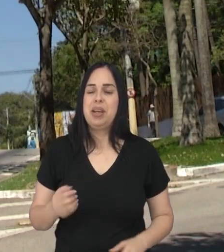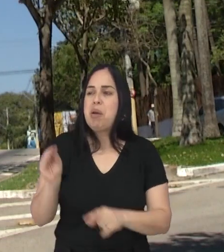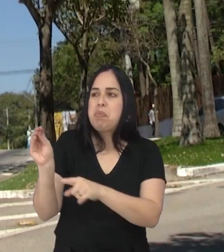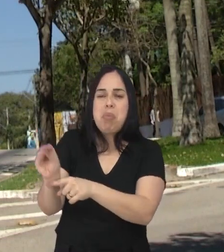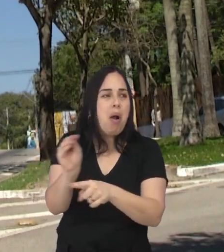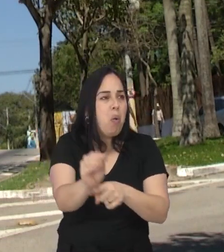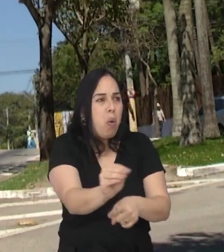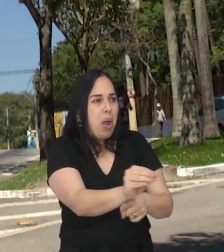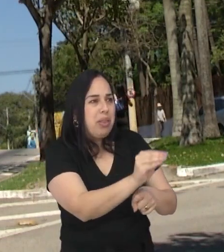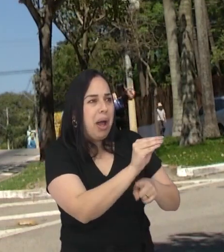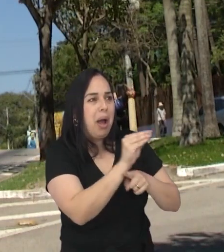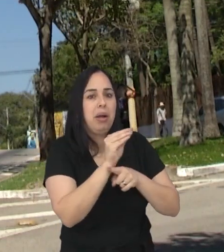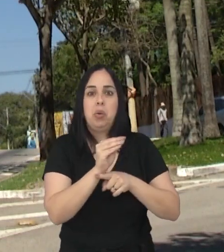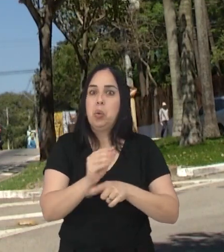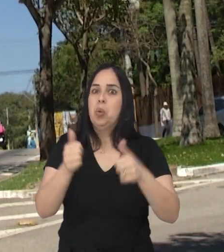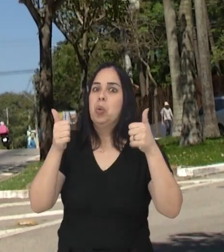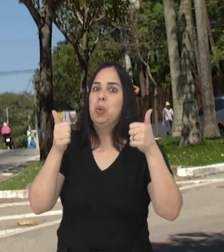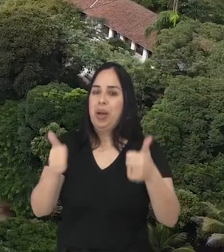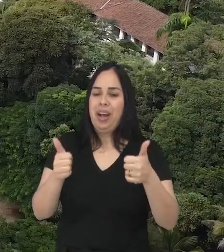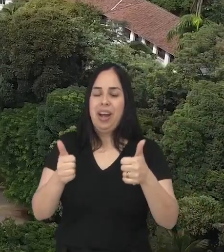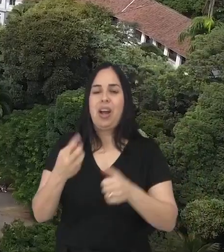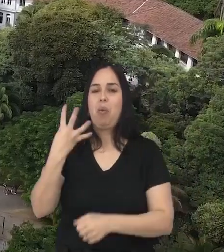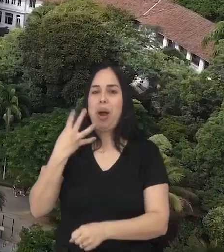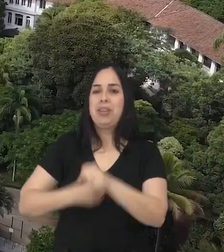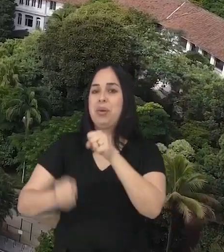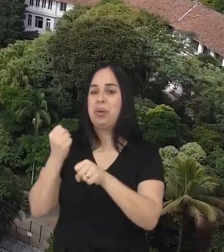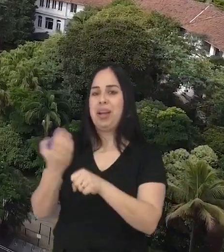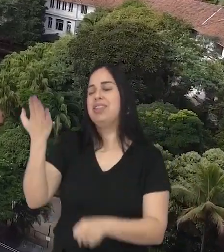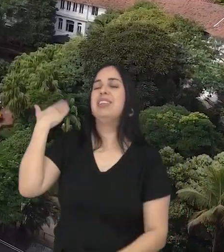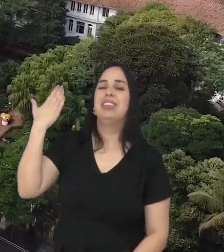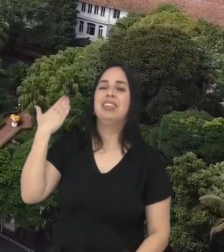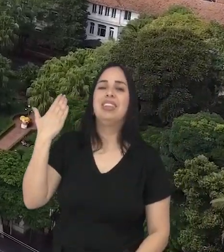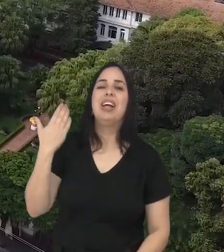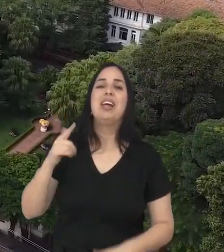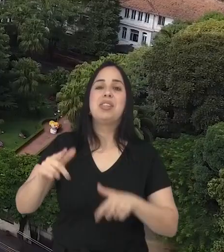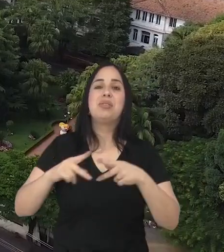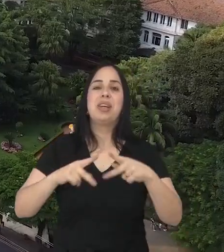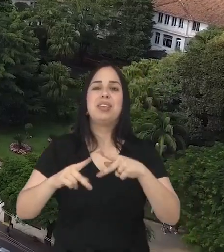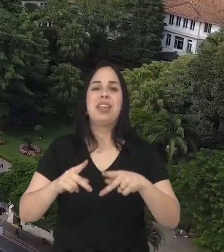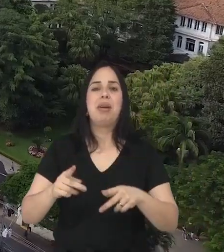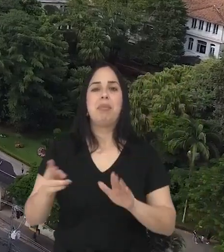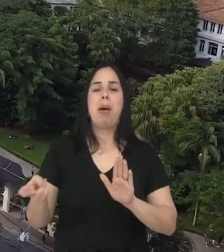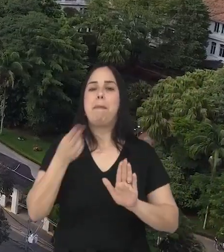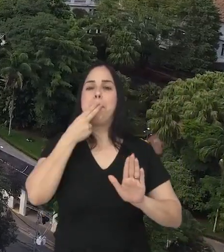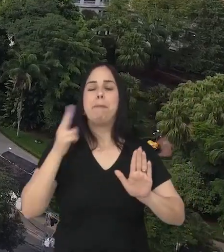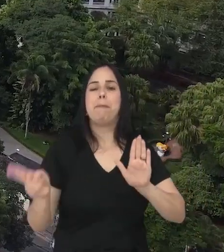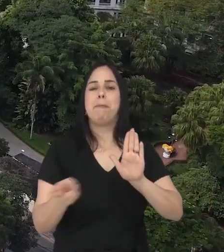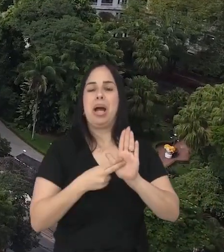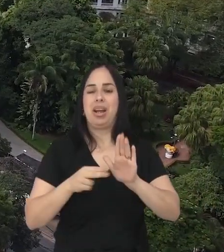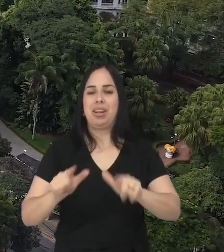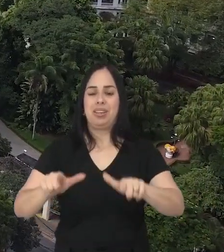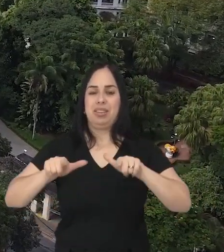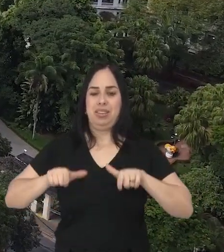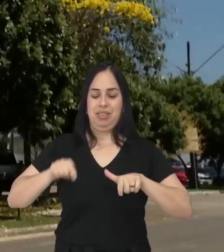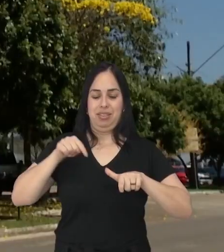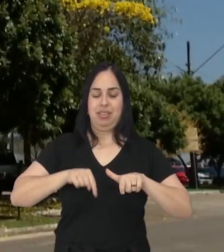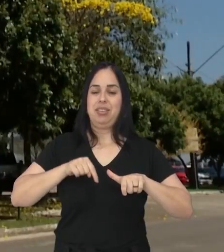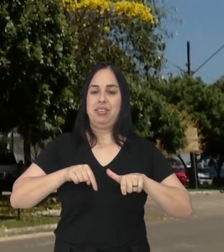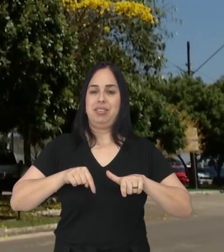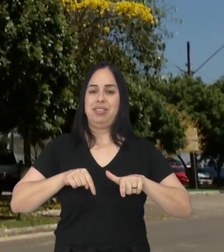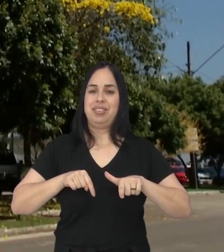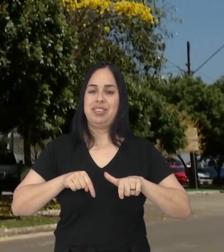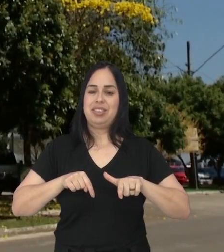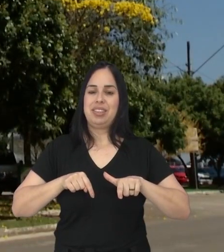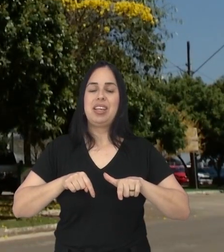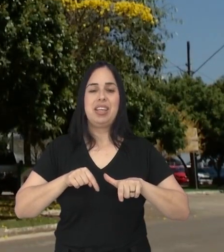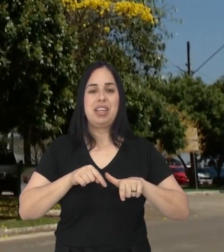manutenção da flora local deu resultado. Há 4 anos, São José carrega o selo do programa Tree Cities of the World,